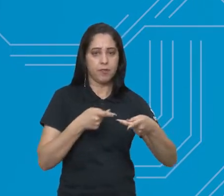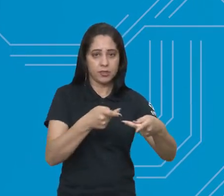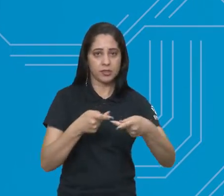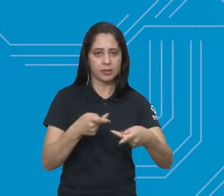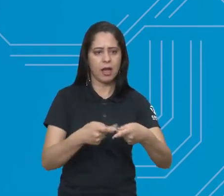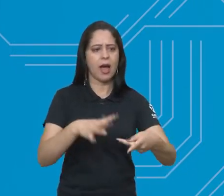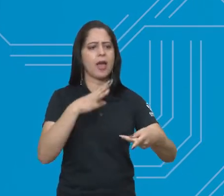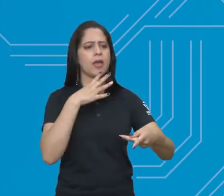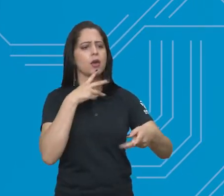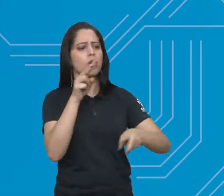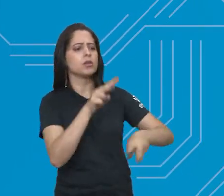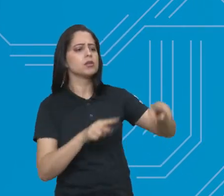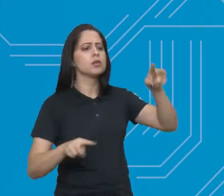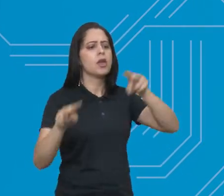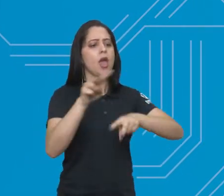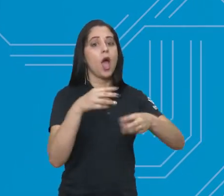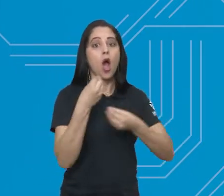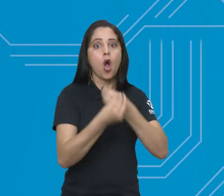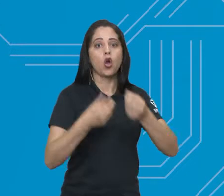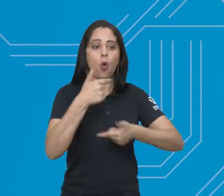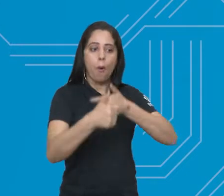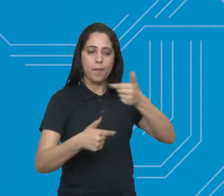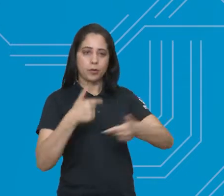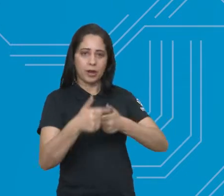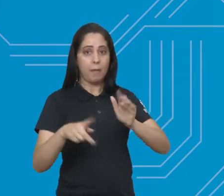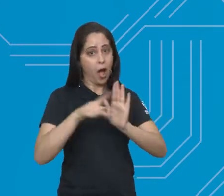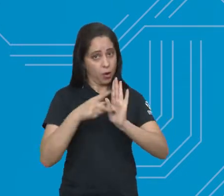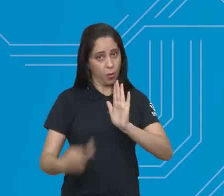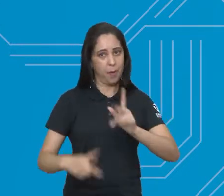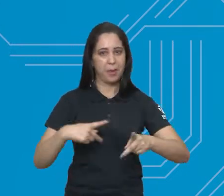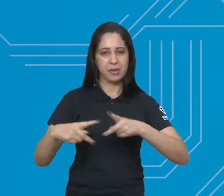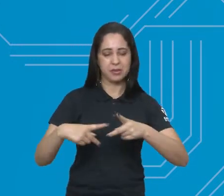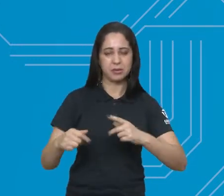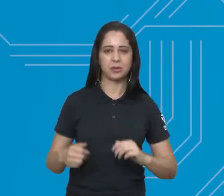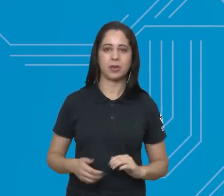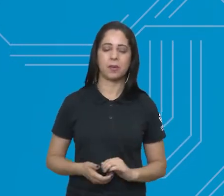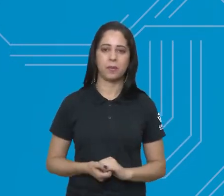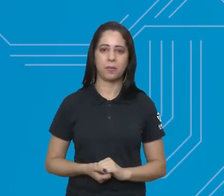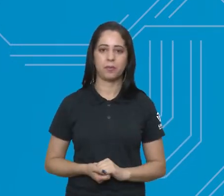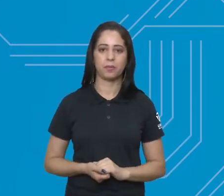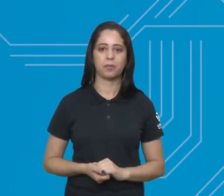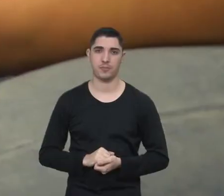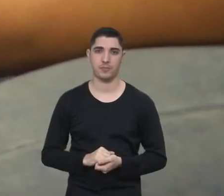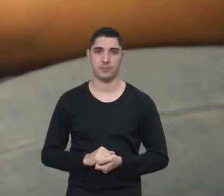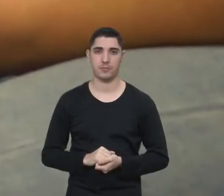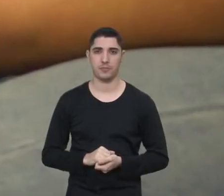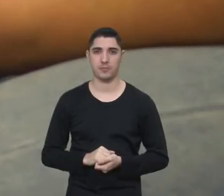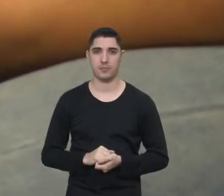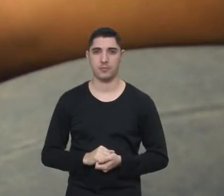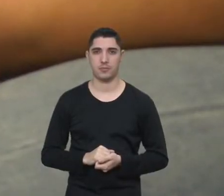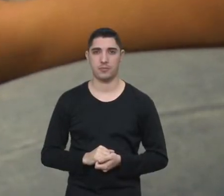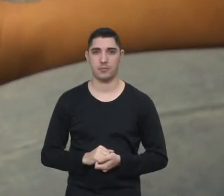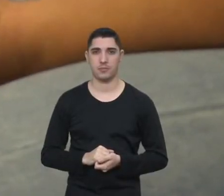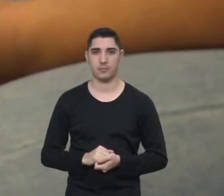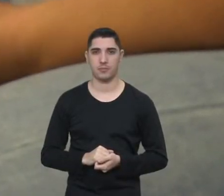e Amigos dos Excepcionais, para conhecer mais do trabalho realizado aqui no município.